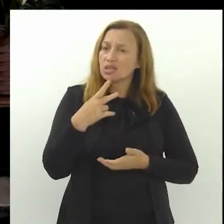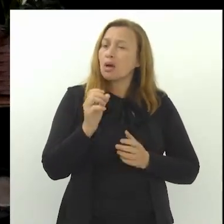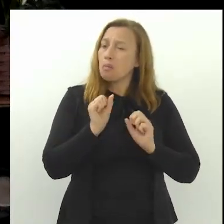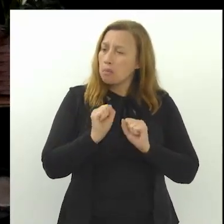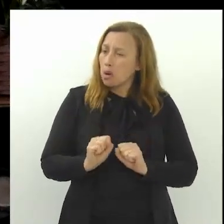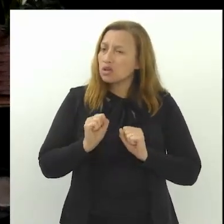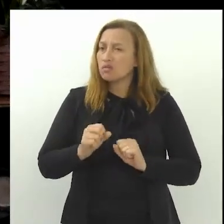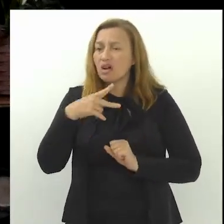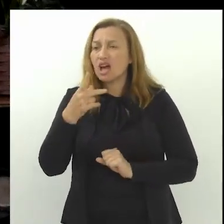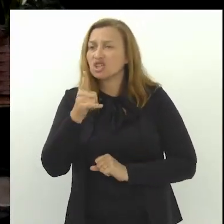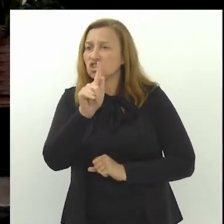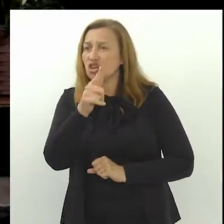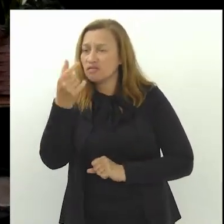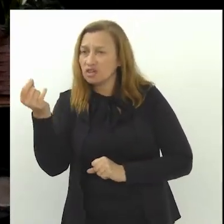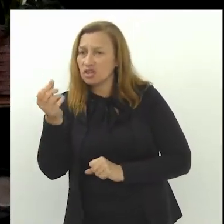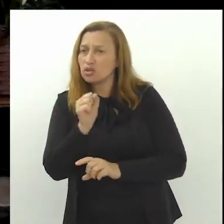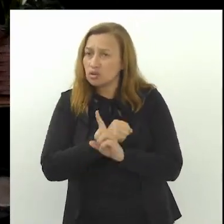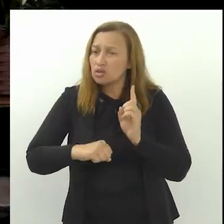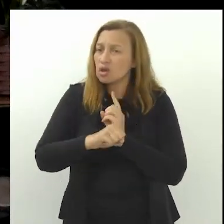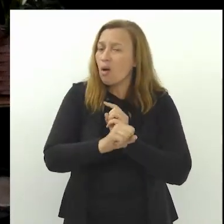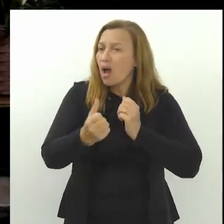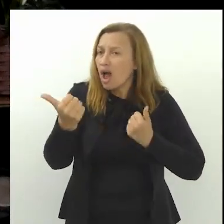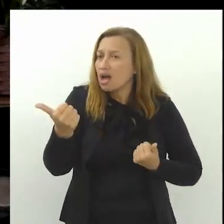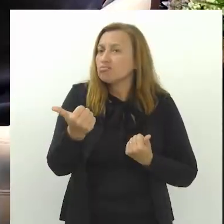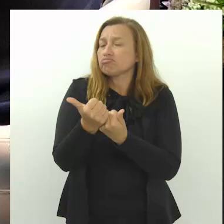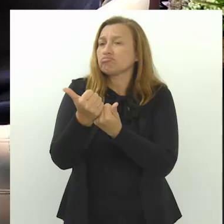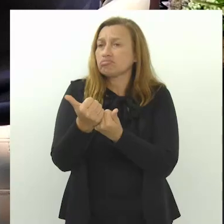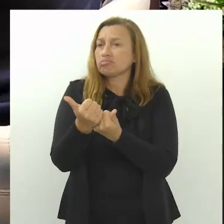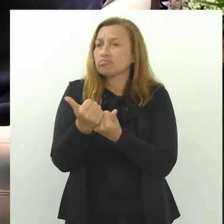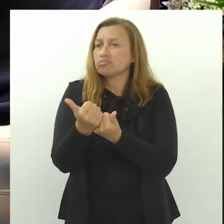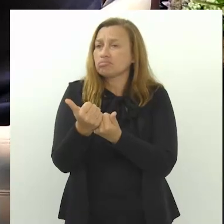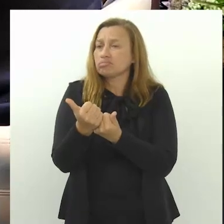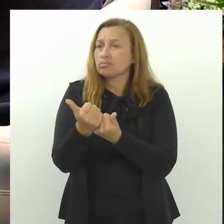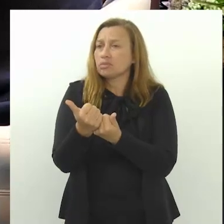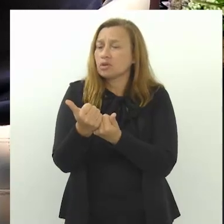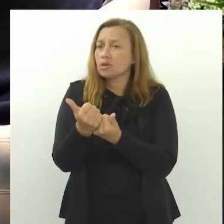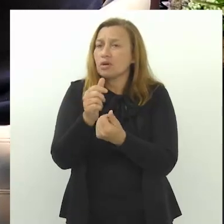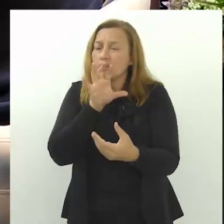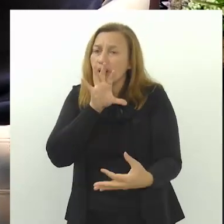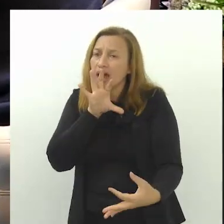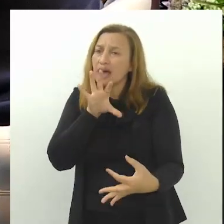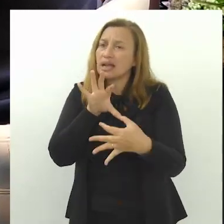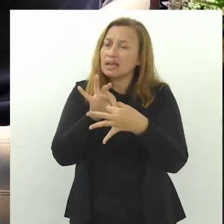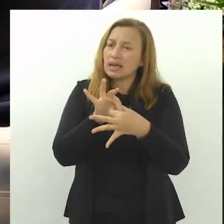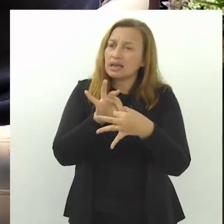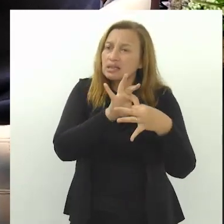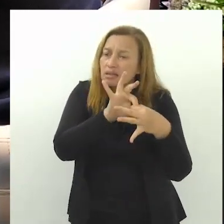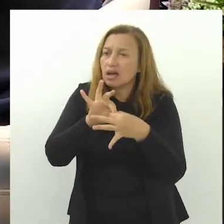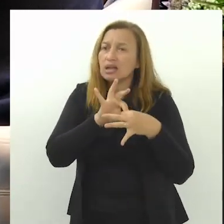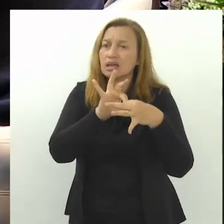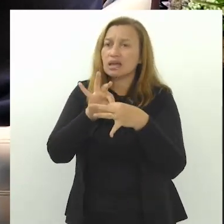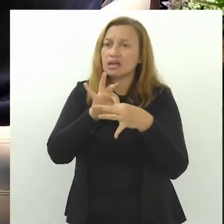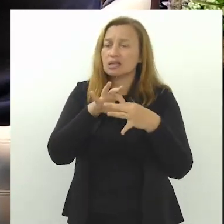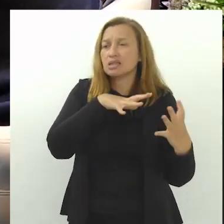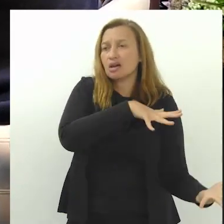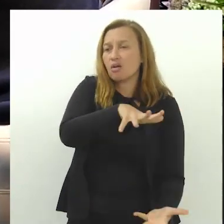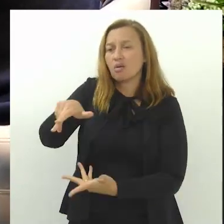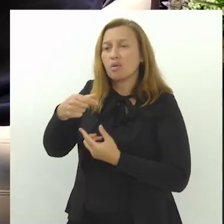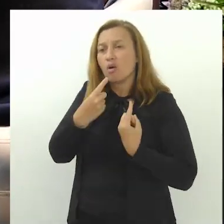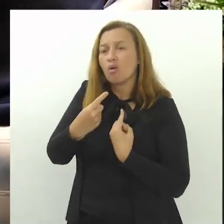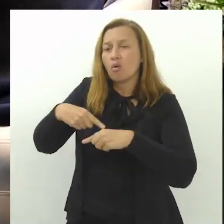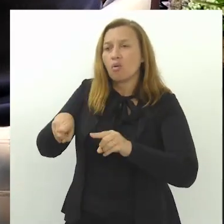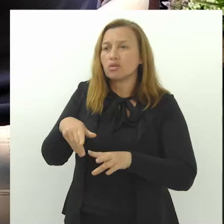trouxesse isso. A gente pode dizer que o G20 Social ele contribuiu para a consolidação dessa